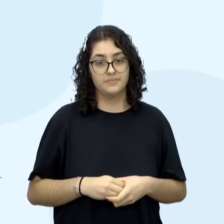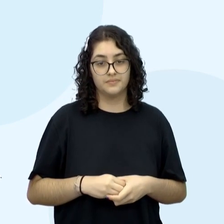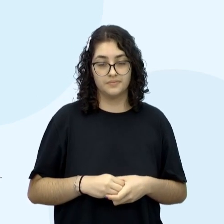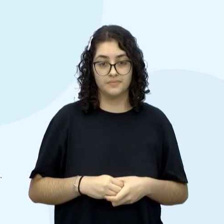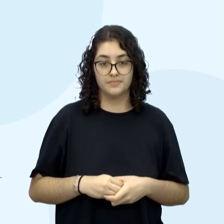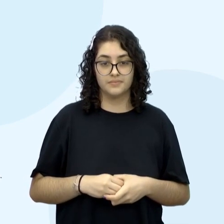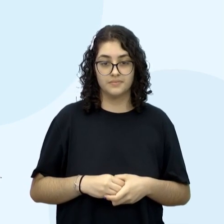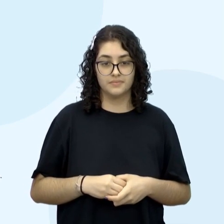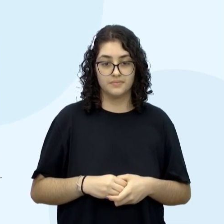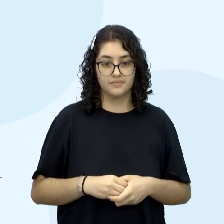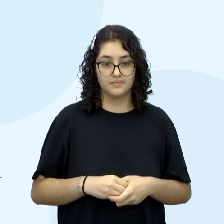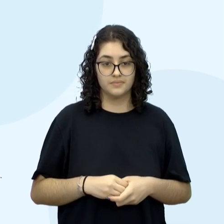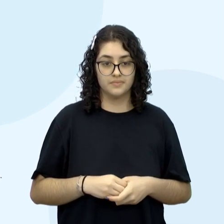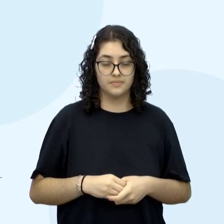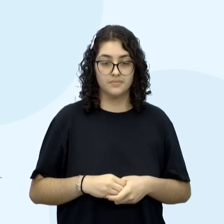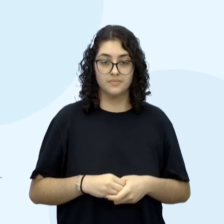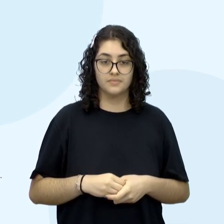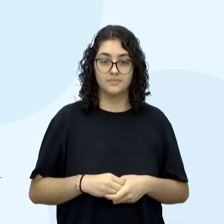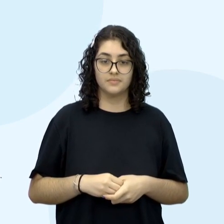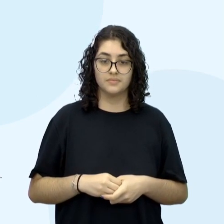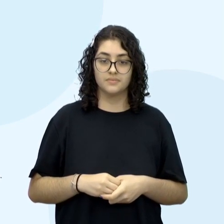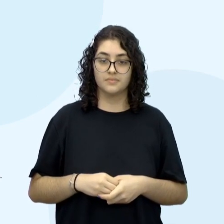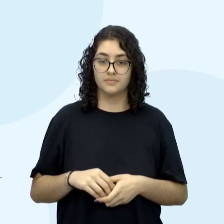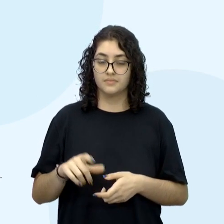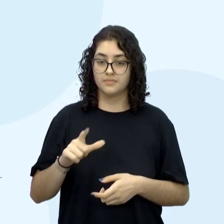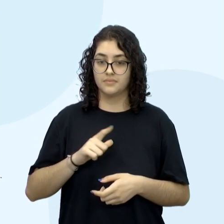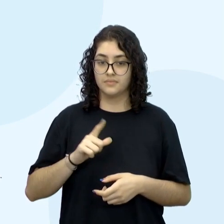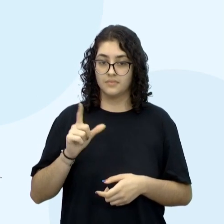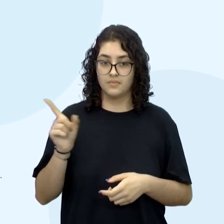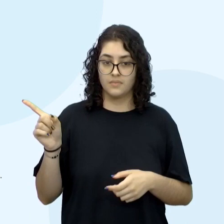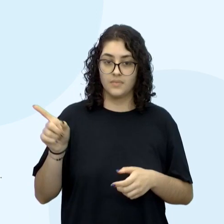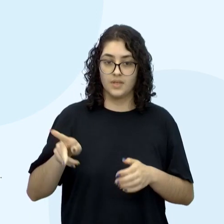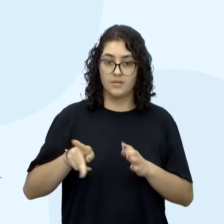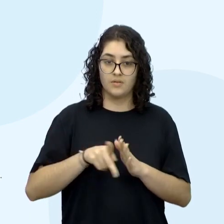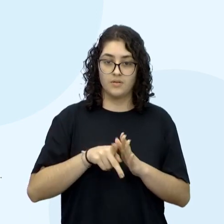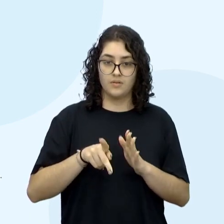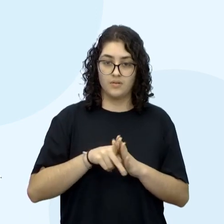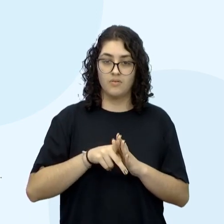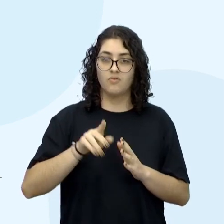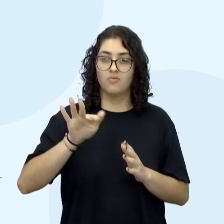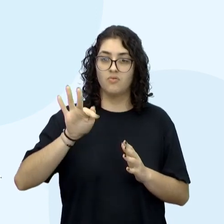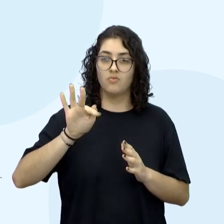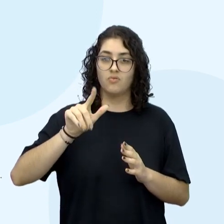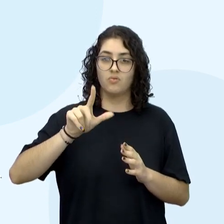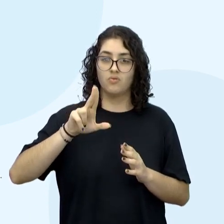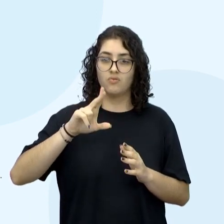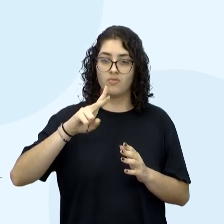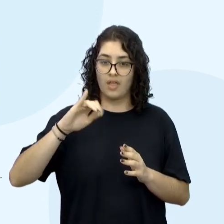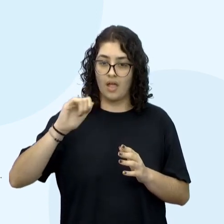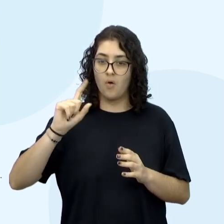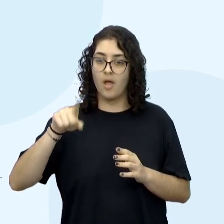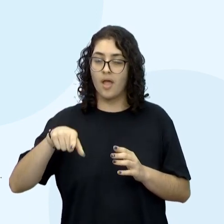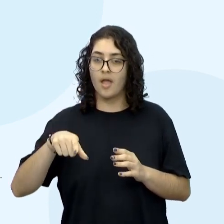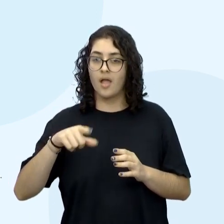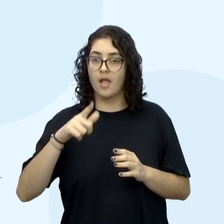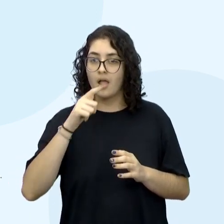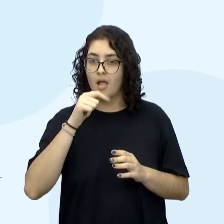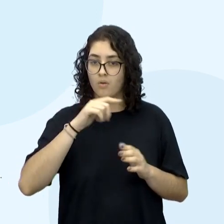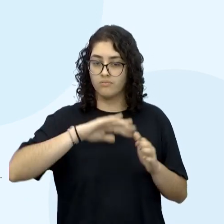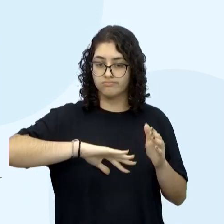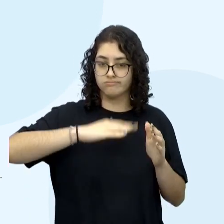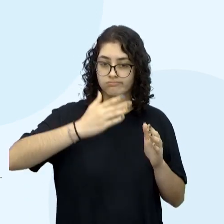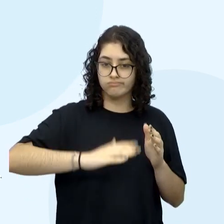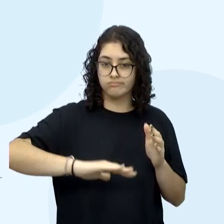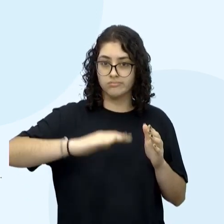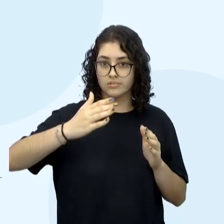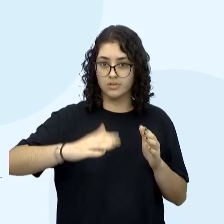podem ser, principalmente que é no chão. A gente tem a erosão fluvial. A fluvial é dos rios, tá? Pluvial é